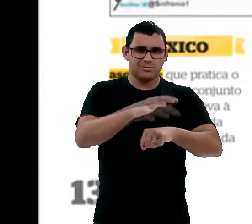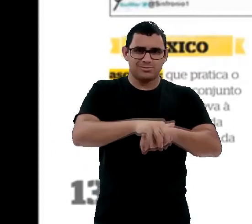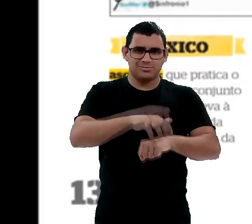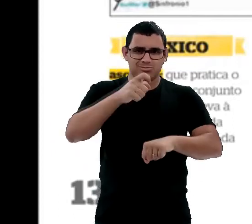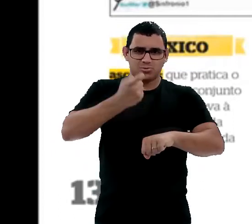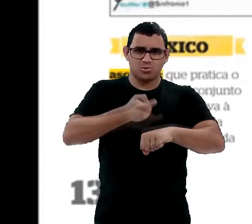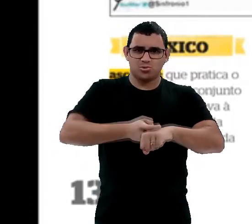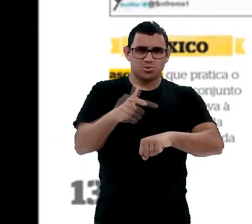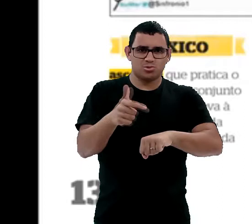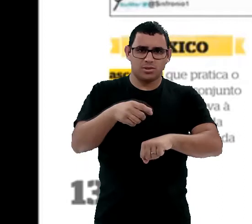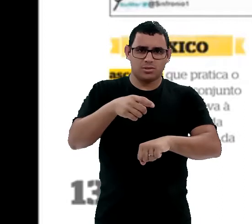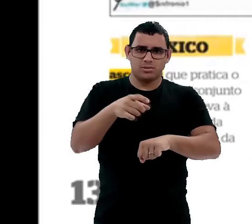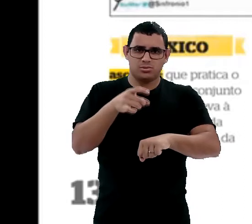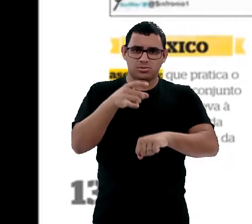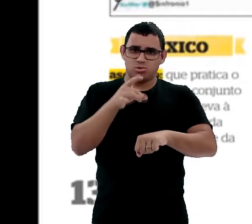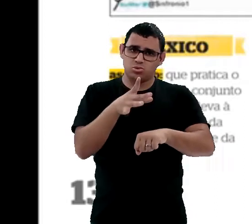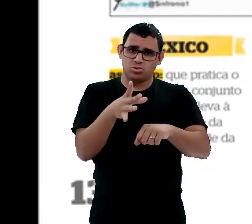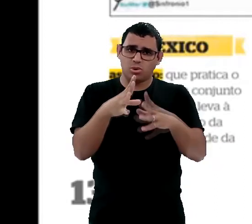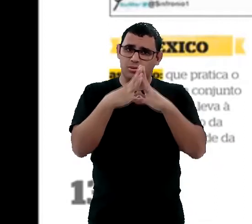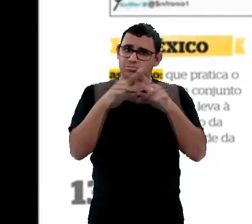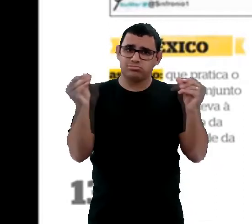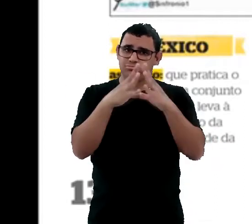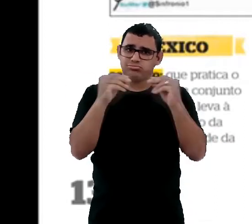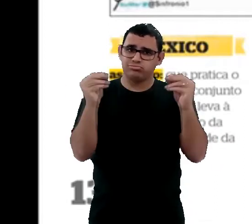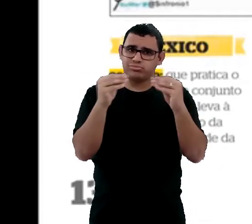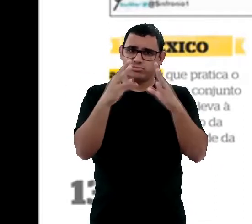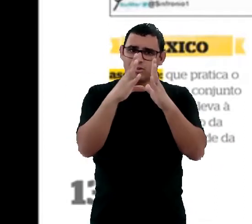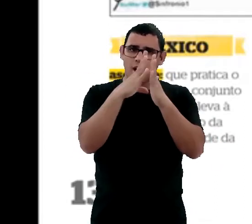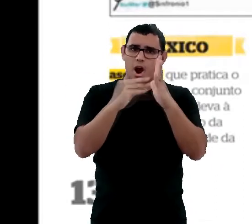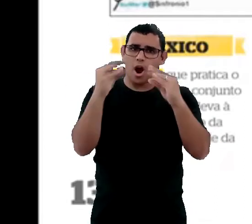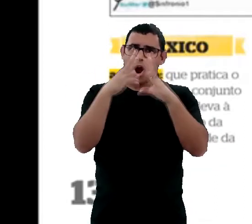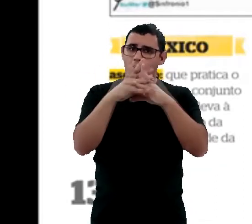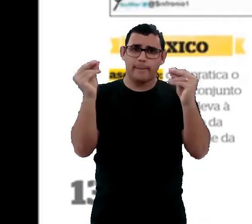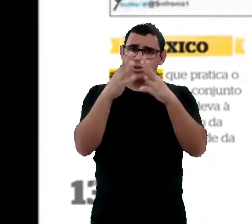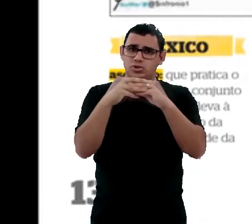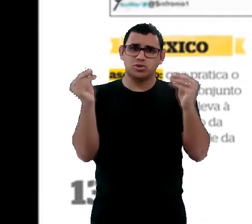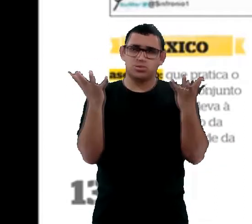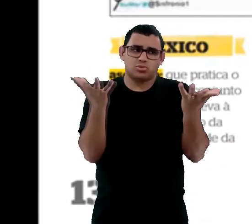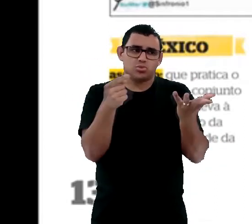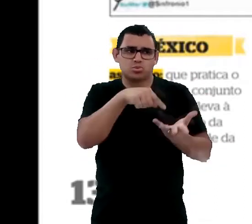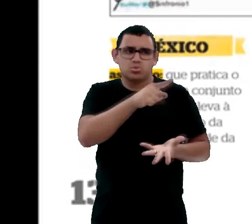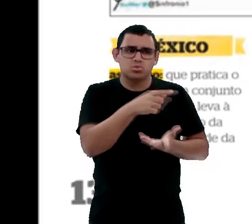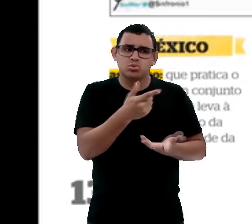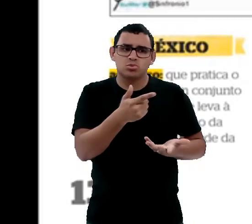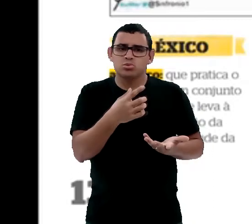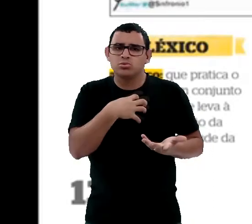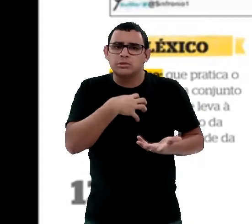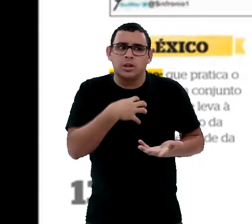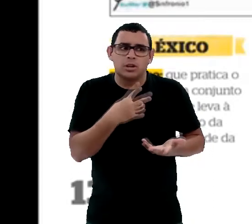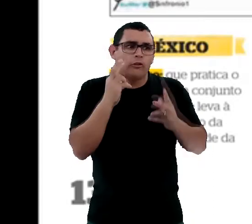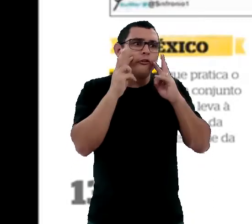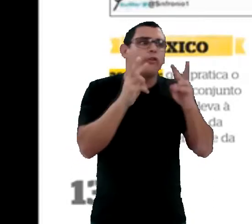que simplesmente existiu. Ele não é algo concreto. Existiu e tomou conta do